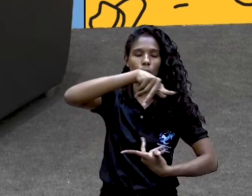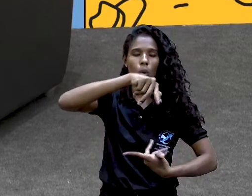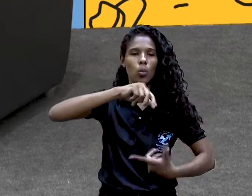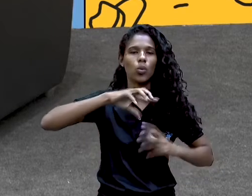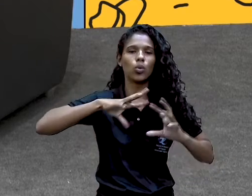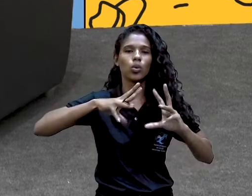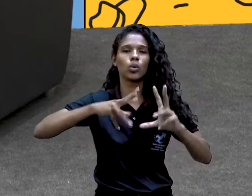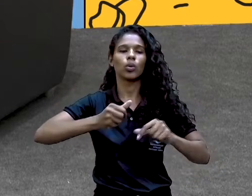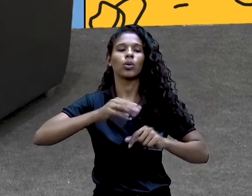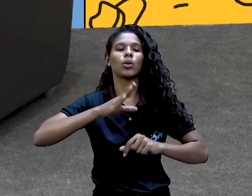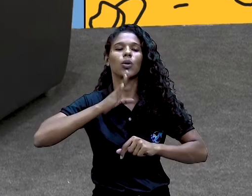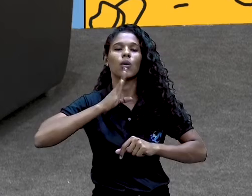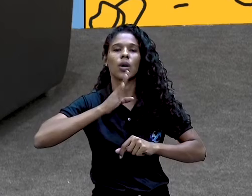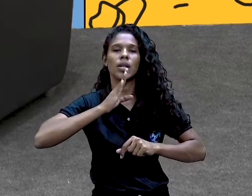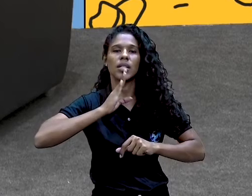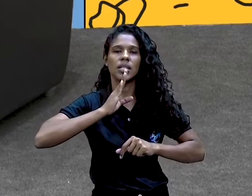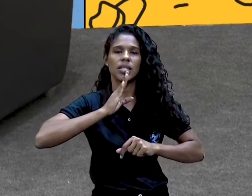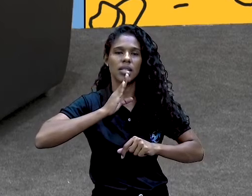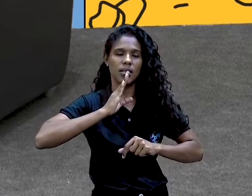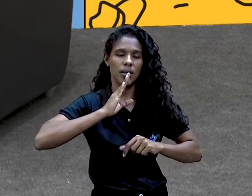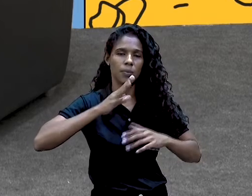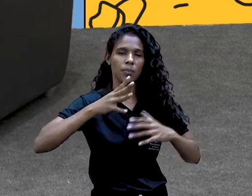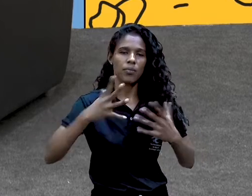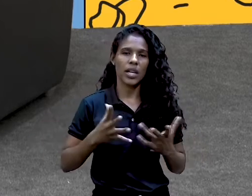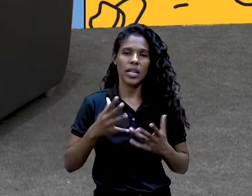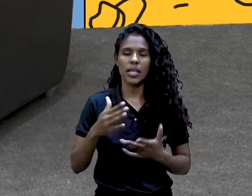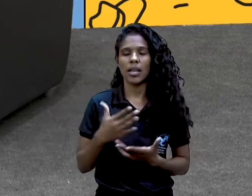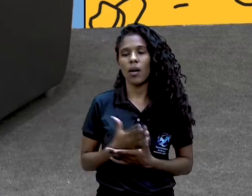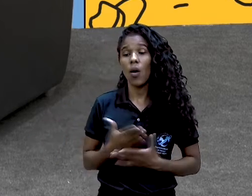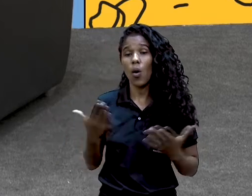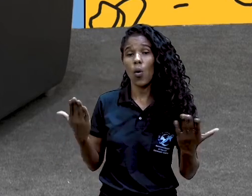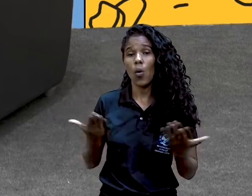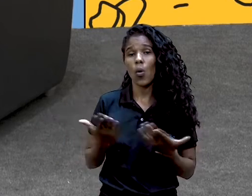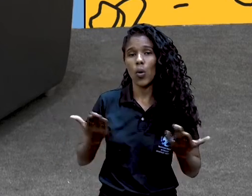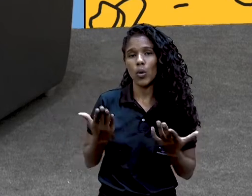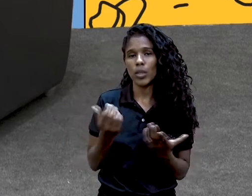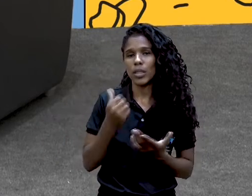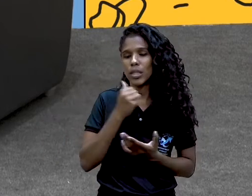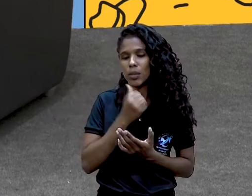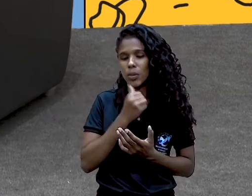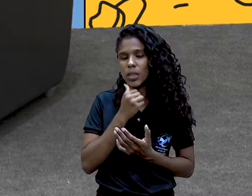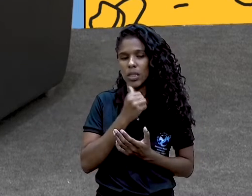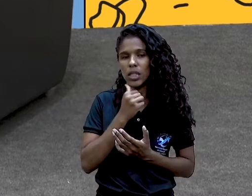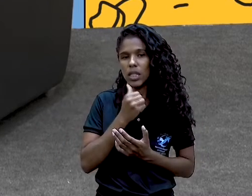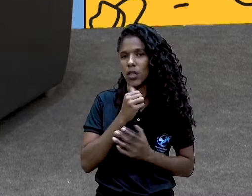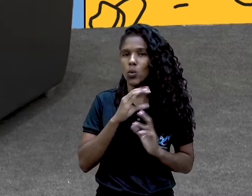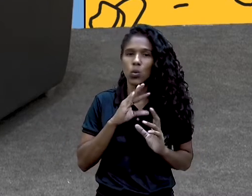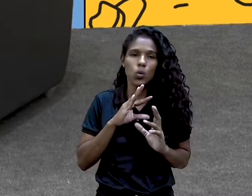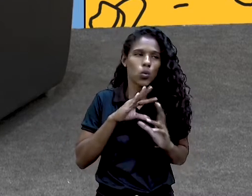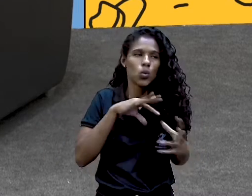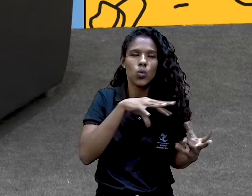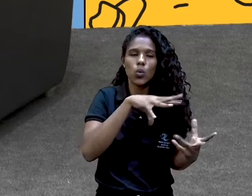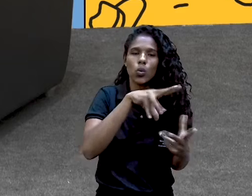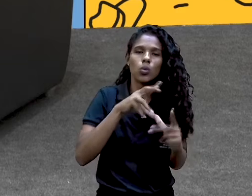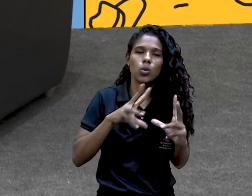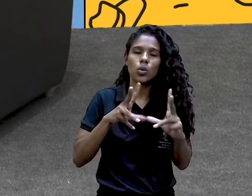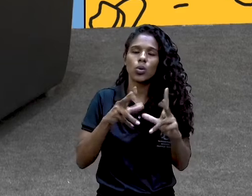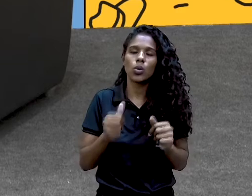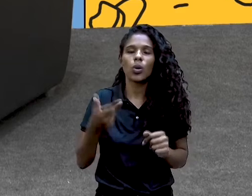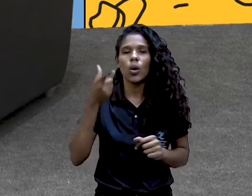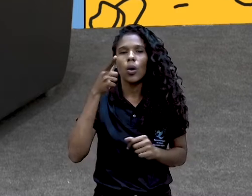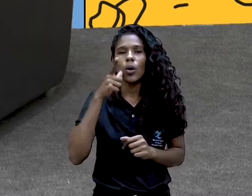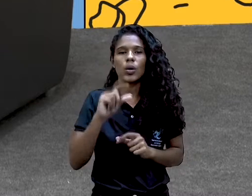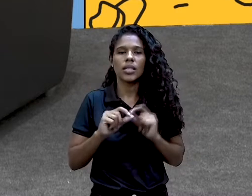educação infantil, a educação para meninas em todo o mundo. Esse é, então, o empreendedorismo social. Temos uma outra menina, o nome